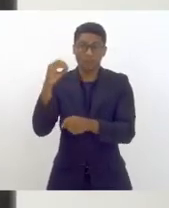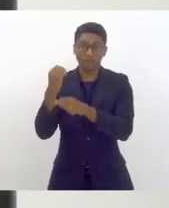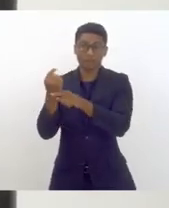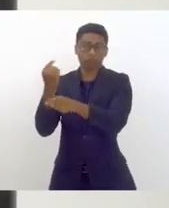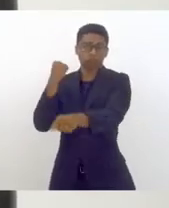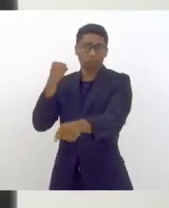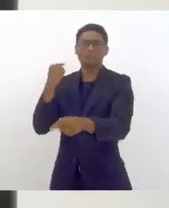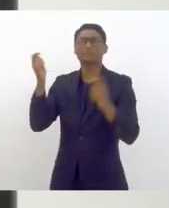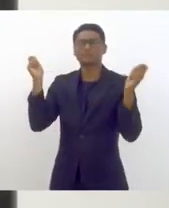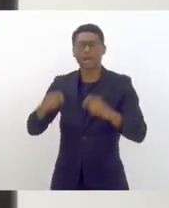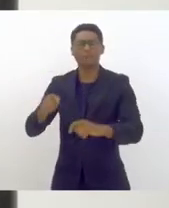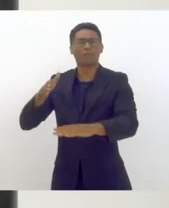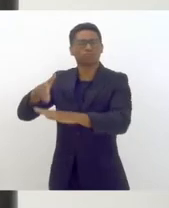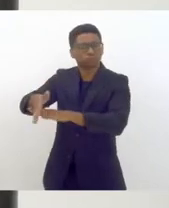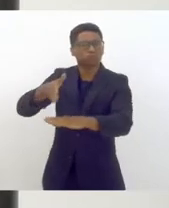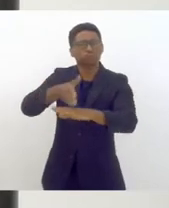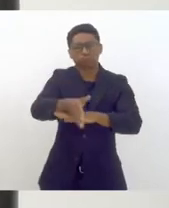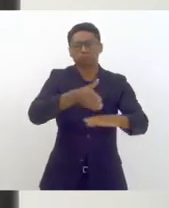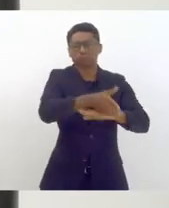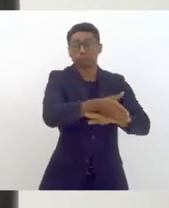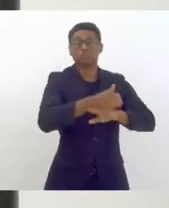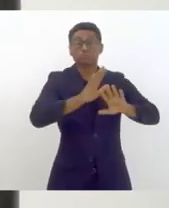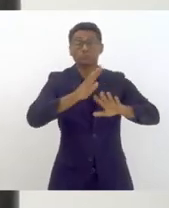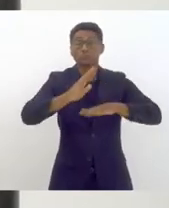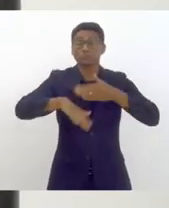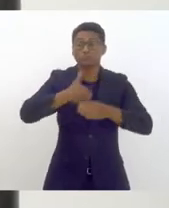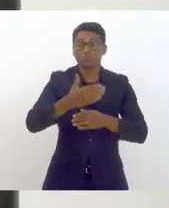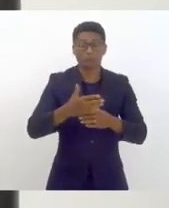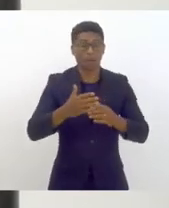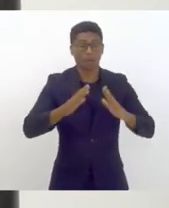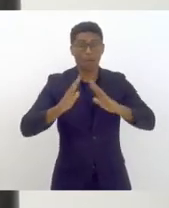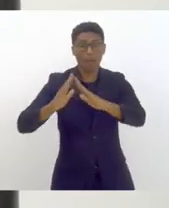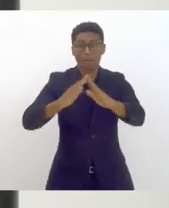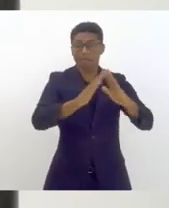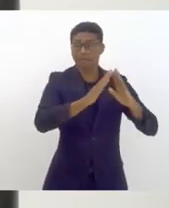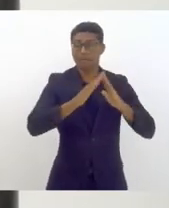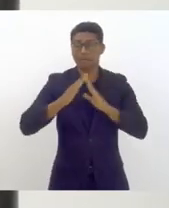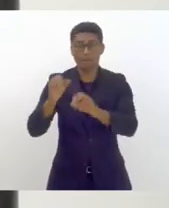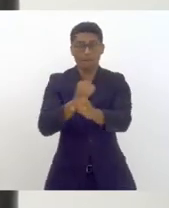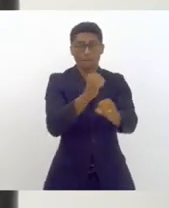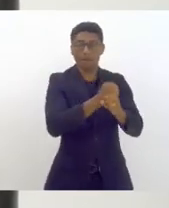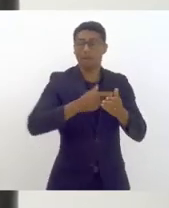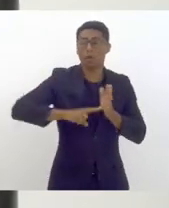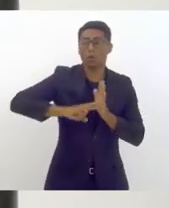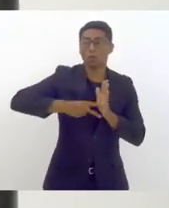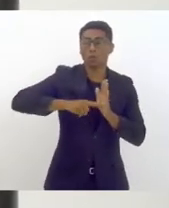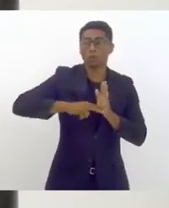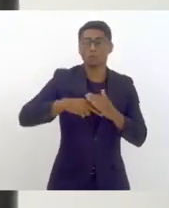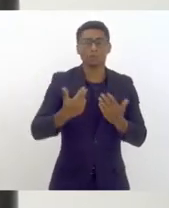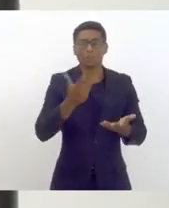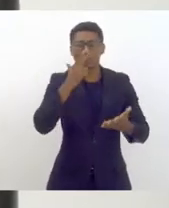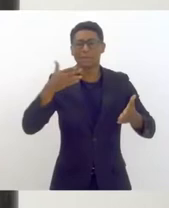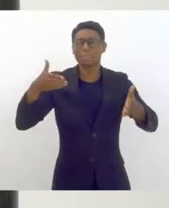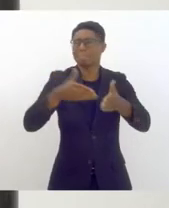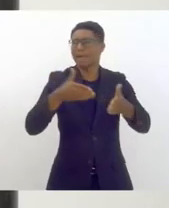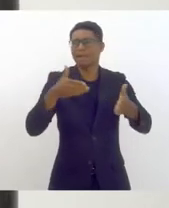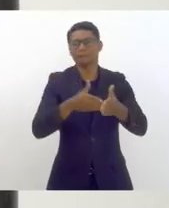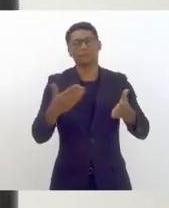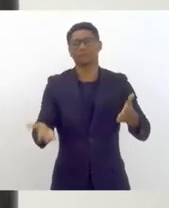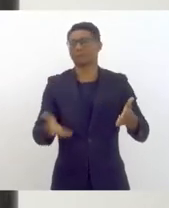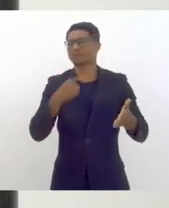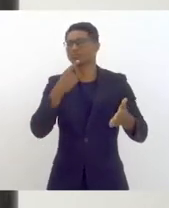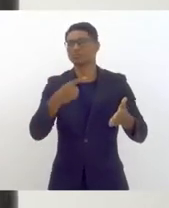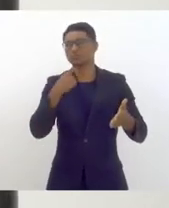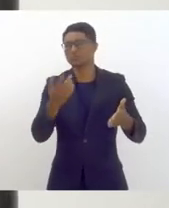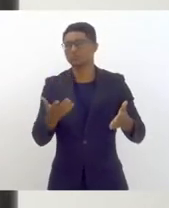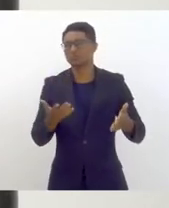condomínios, a urbanização impede a gente ir às montanhas. E as montanhas, para o montanhista, é a